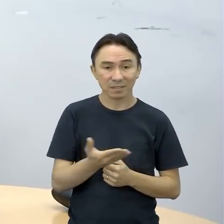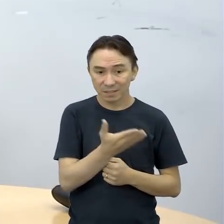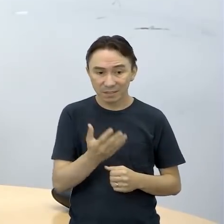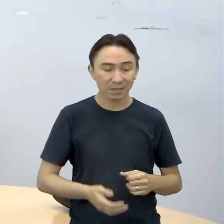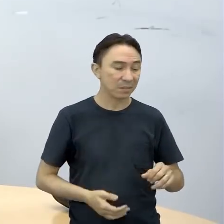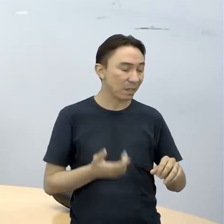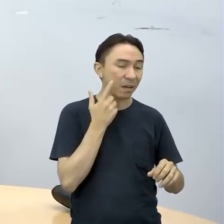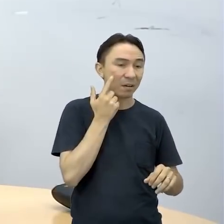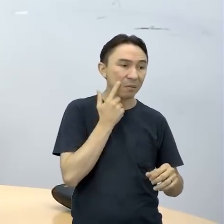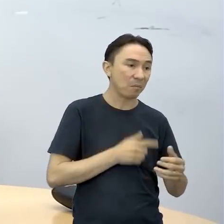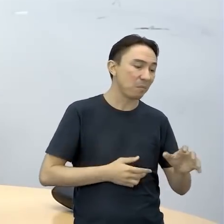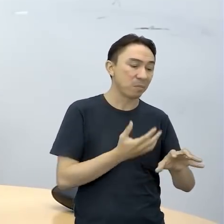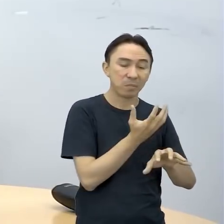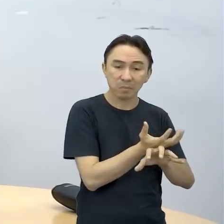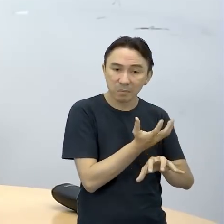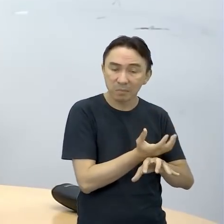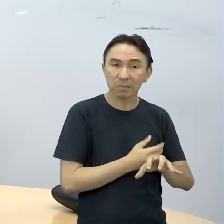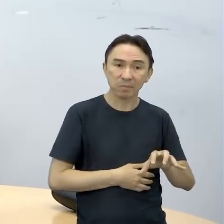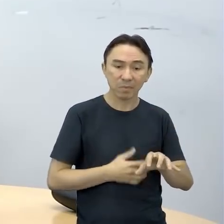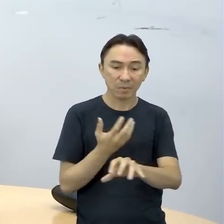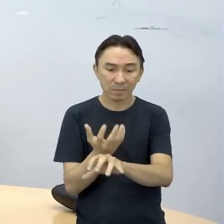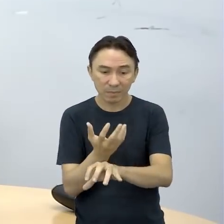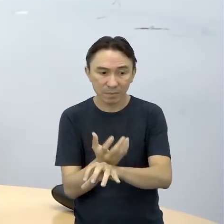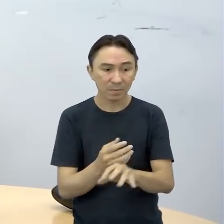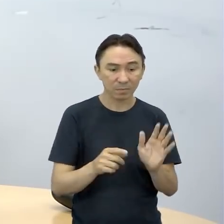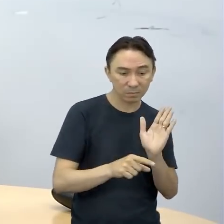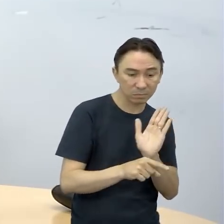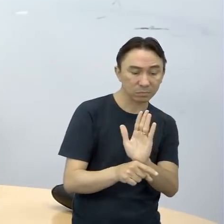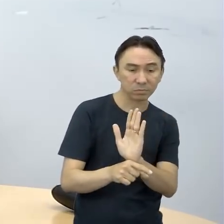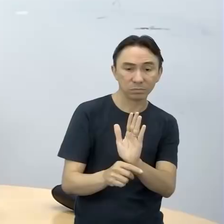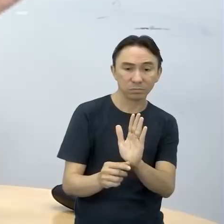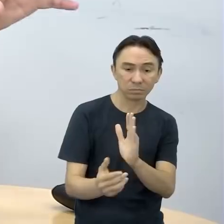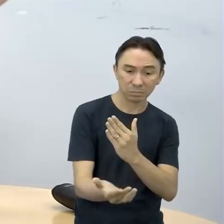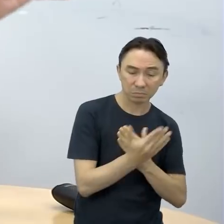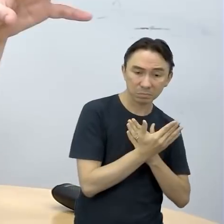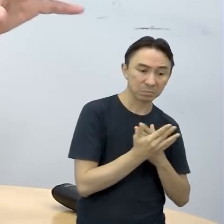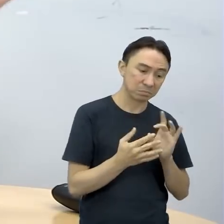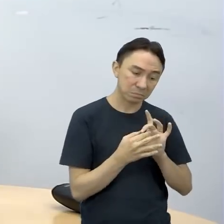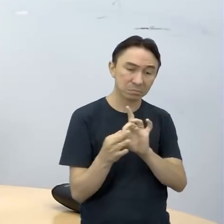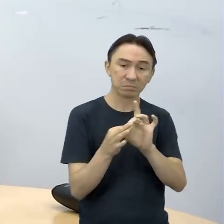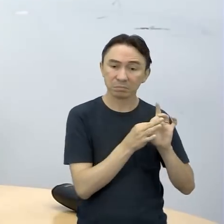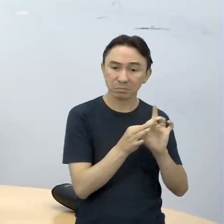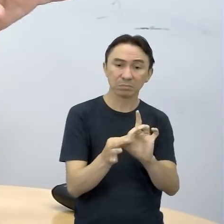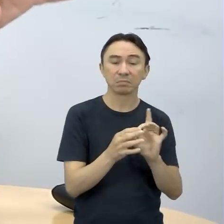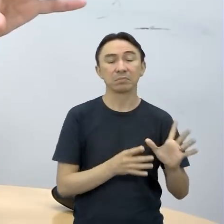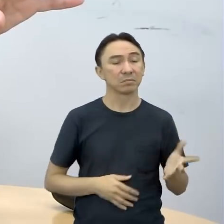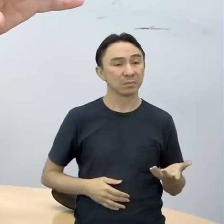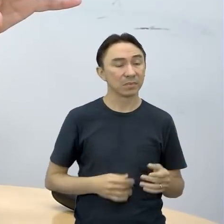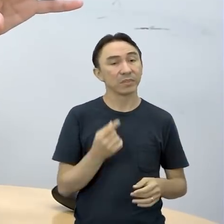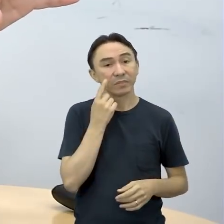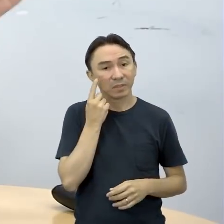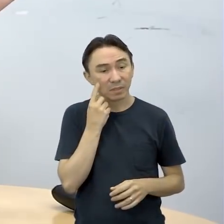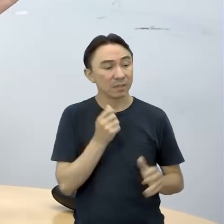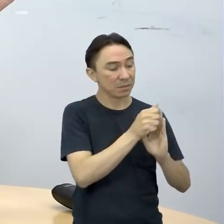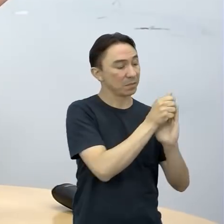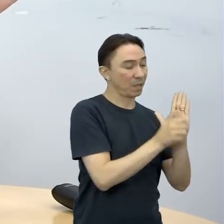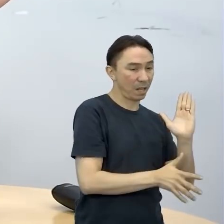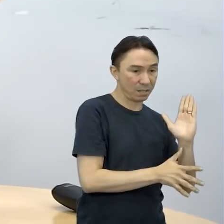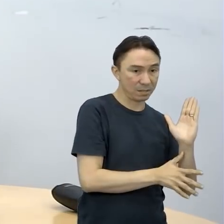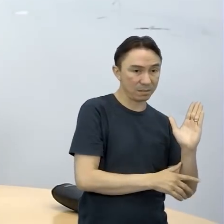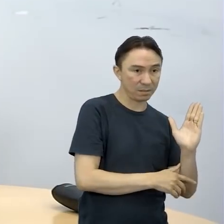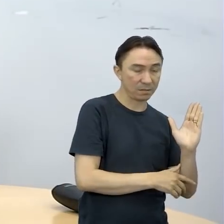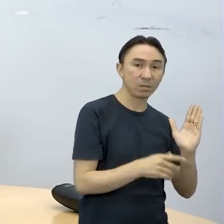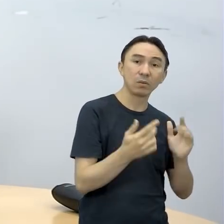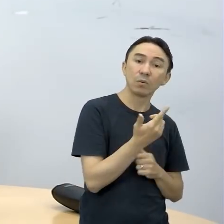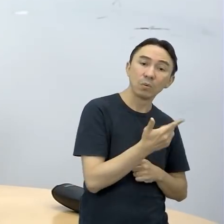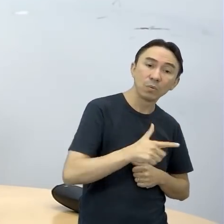o outro. Vocês vão verificar em vários momentos, né, que uma atividade que está sendo feita em um dos componentes, muitas